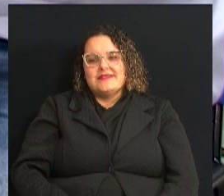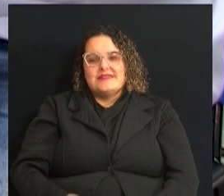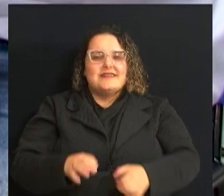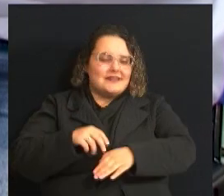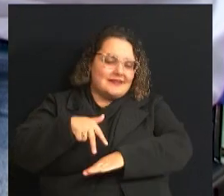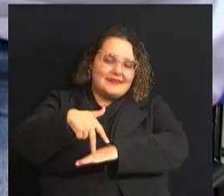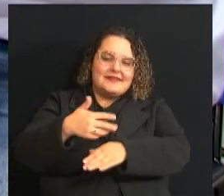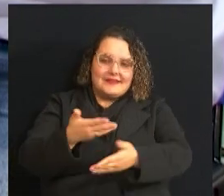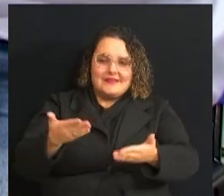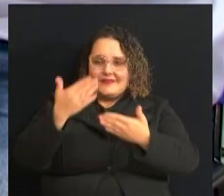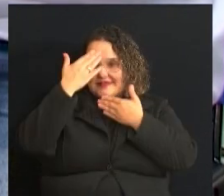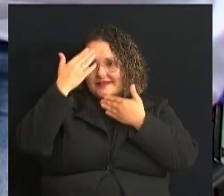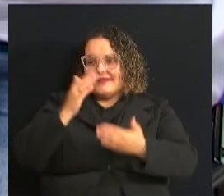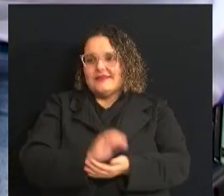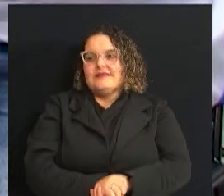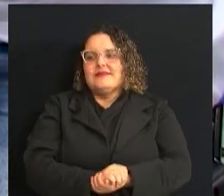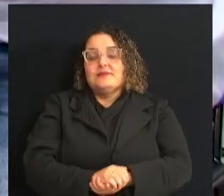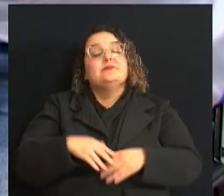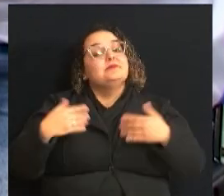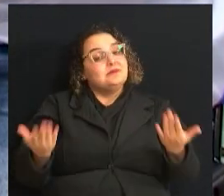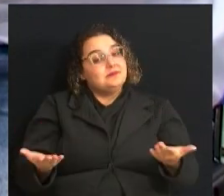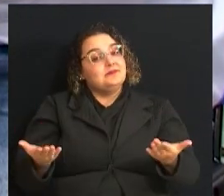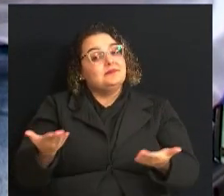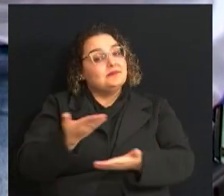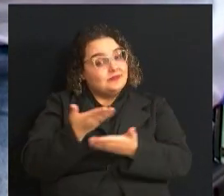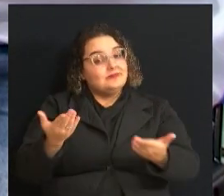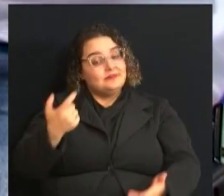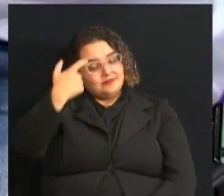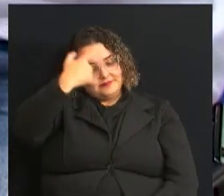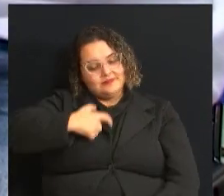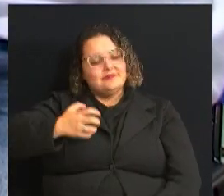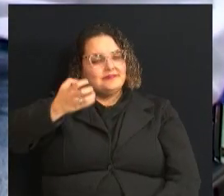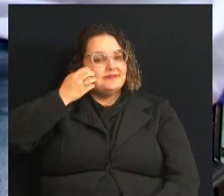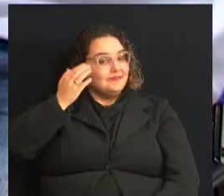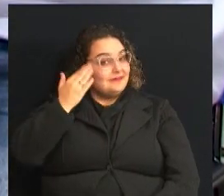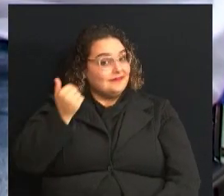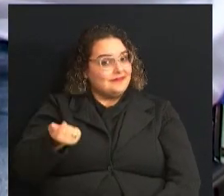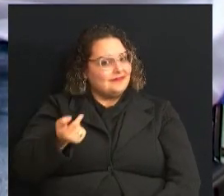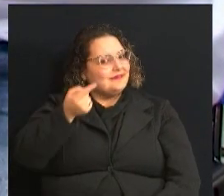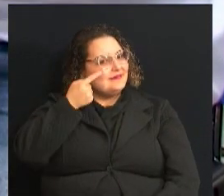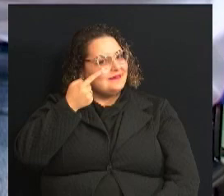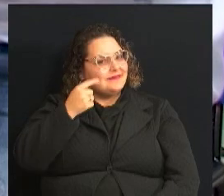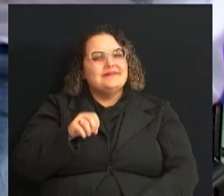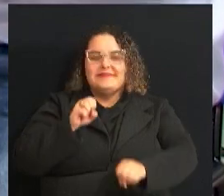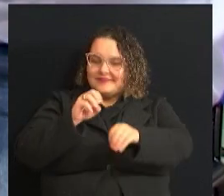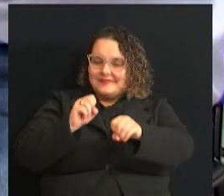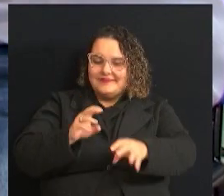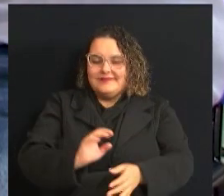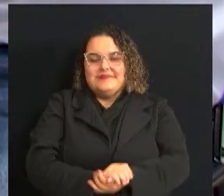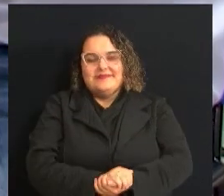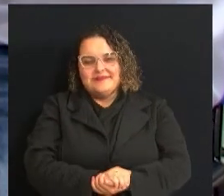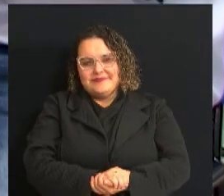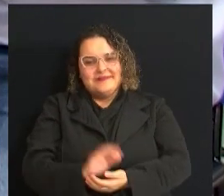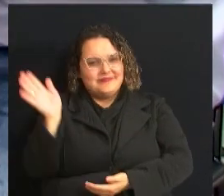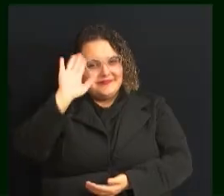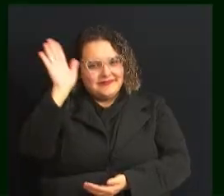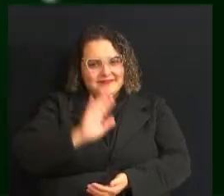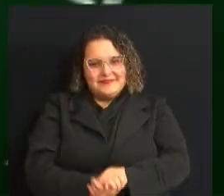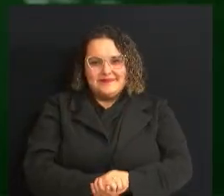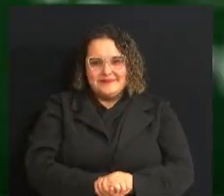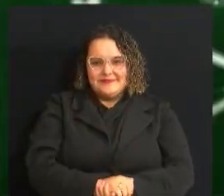disposição. Obrigada. Valeu. Bom, pessoal, eu sou André Aranha, já sabe, né? Estou sempre de olho na educação. Tchau!